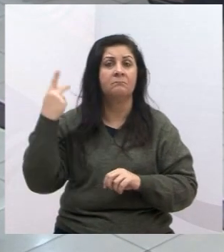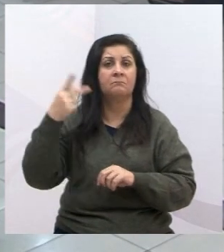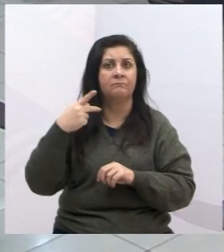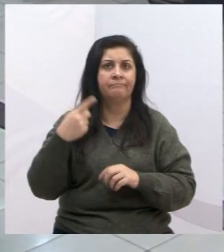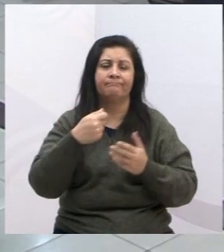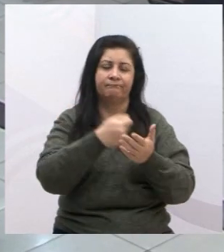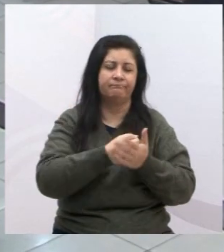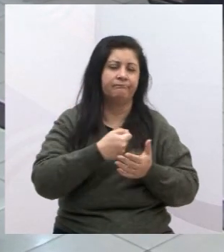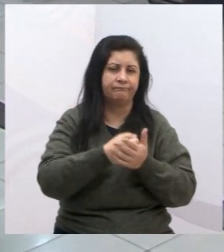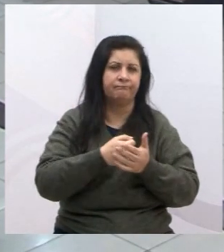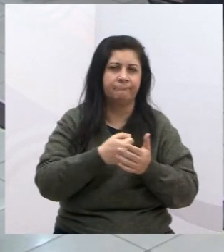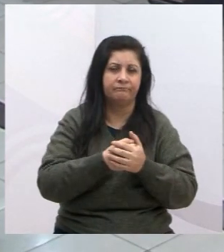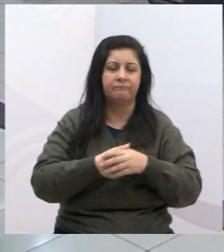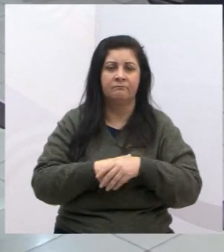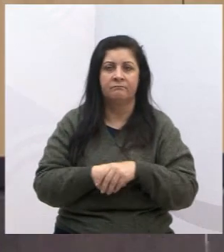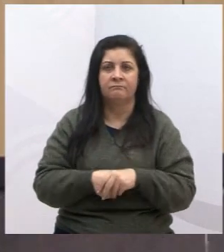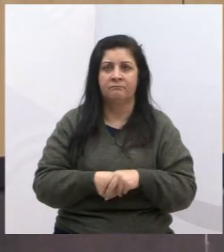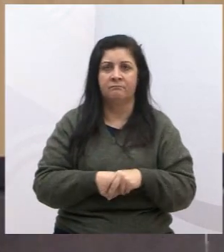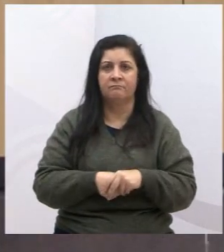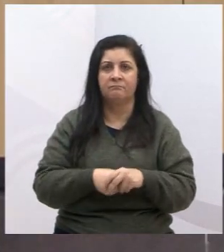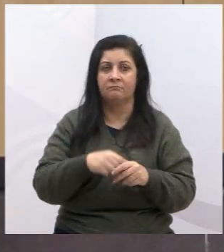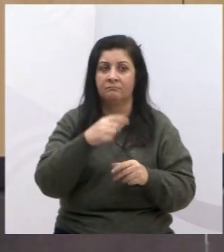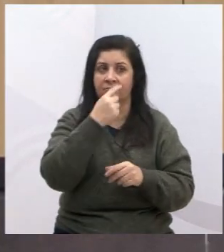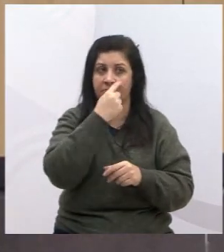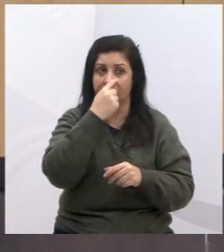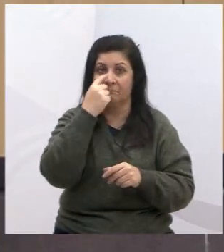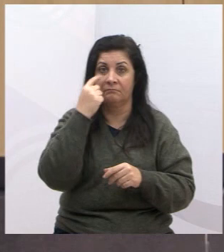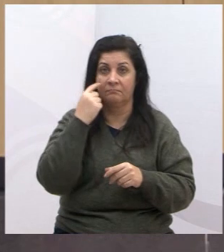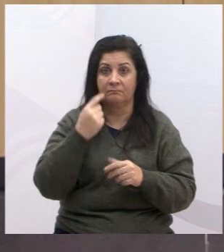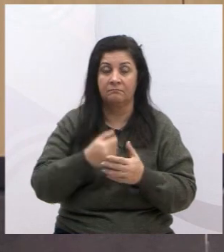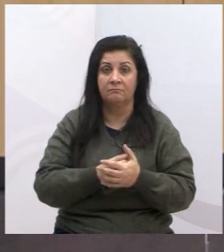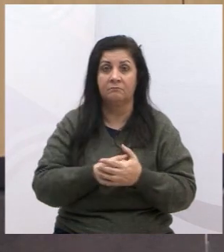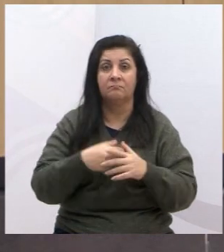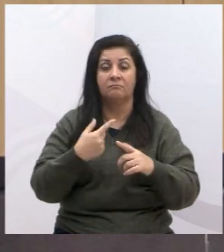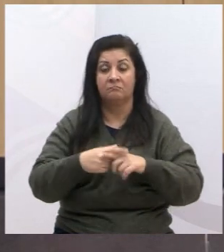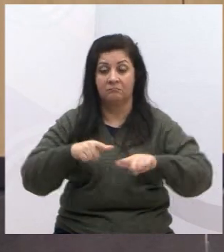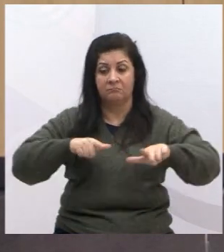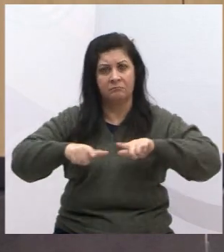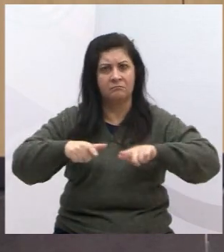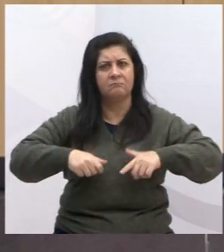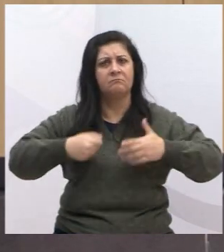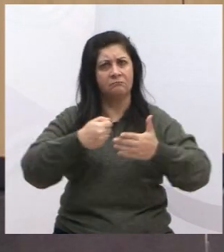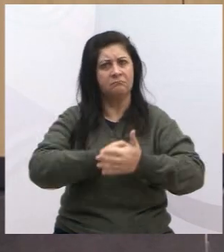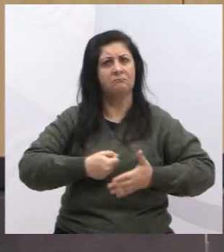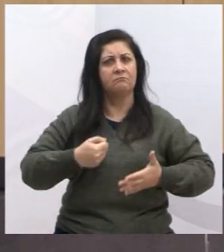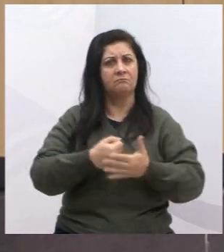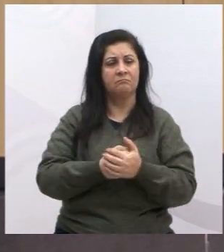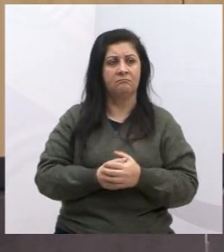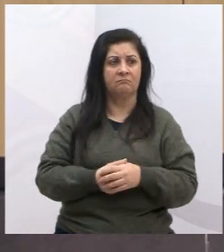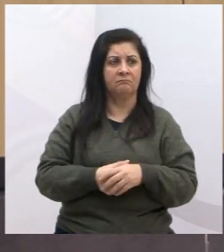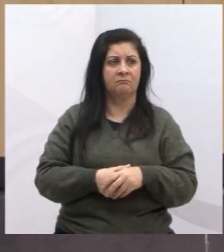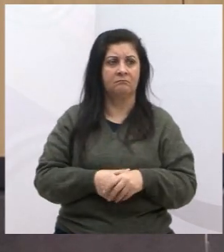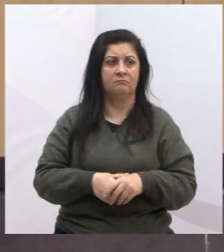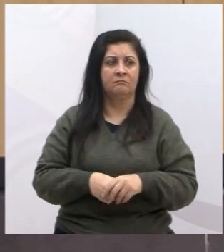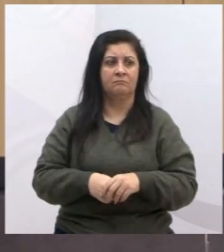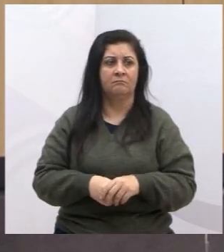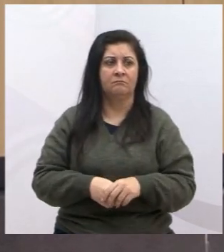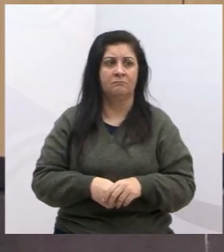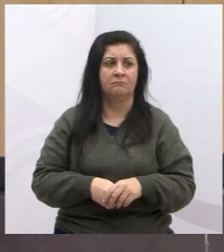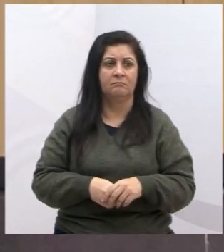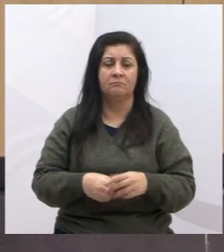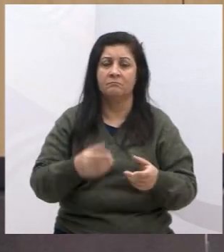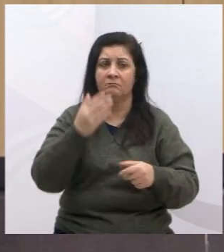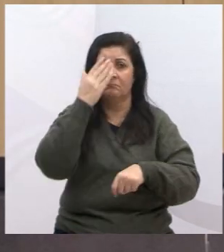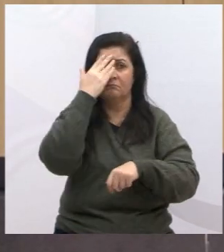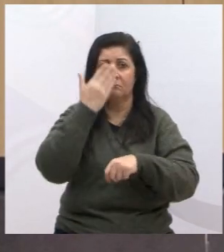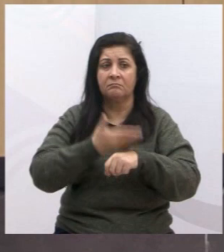né? Ali do Meia Lua agora, que os trabalhadores estão cobrando, né? E está voltando gradativamente. E aí creio eu